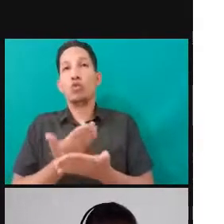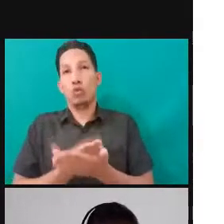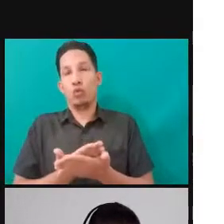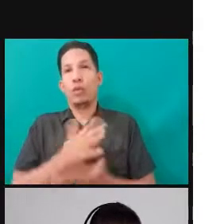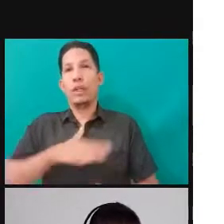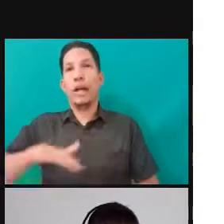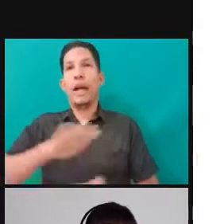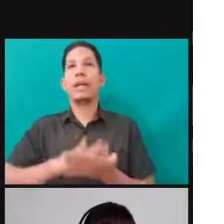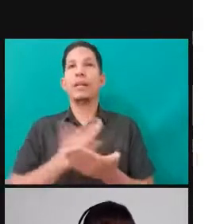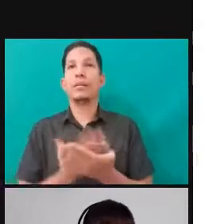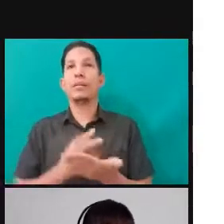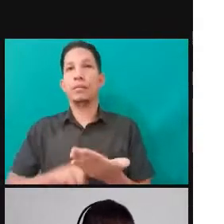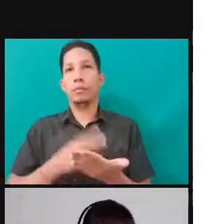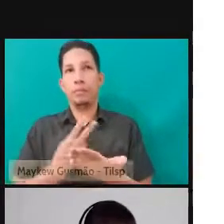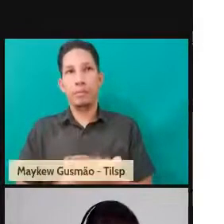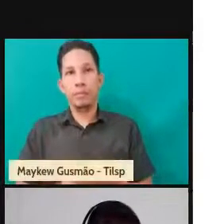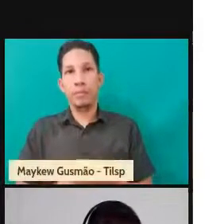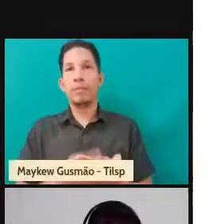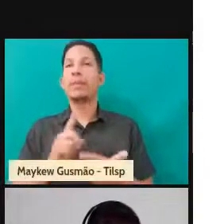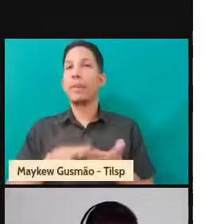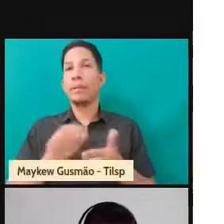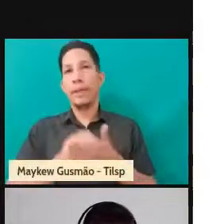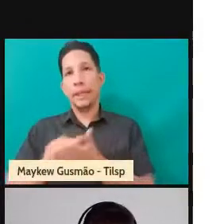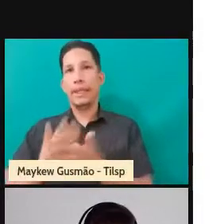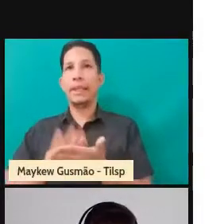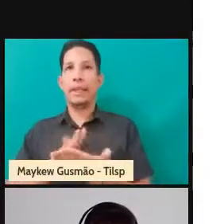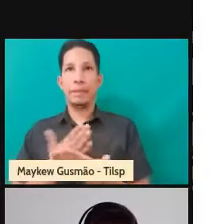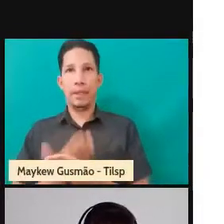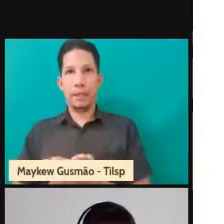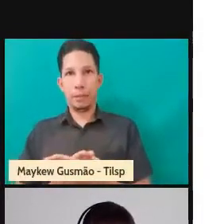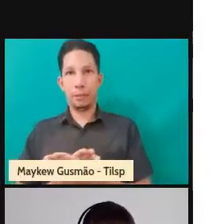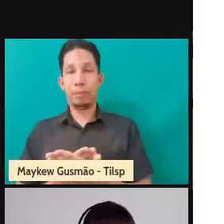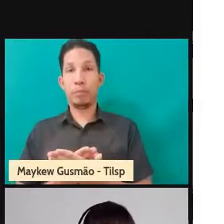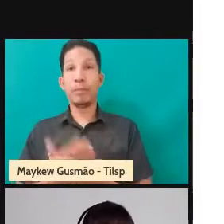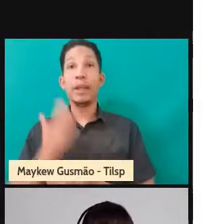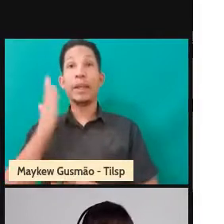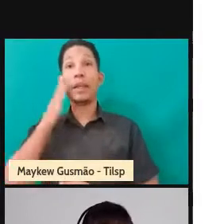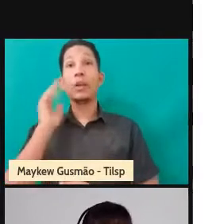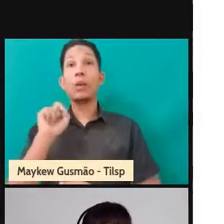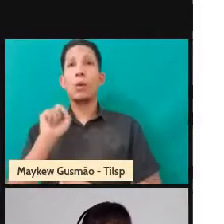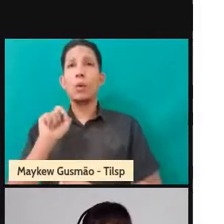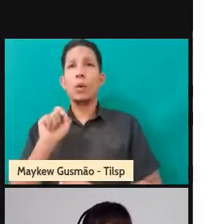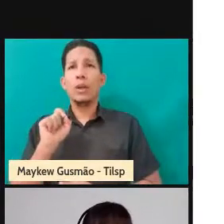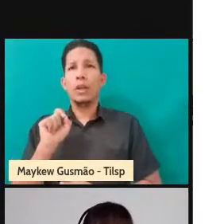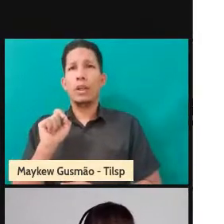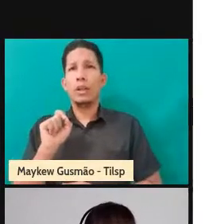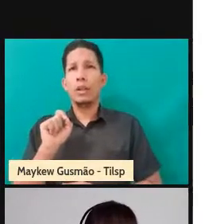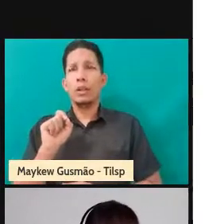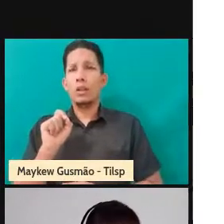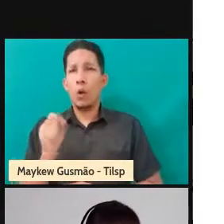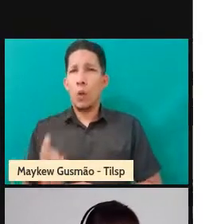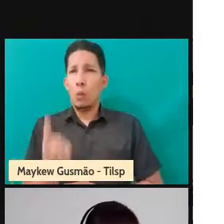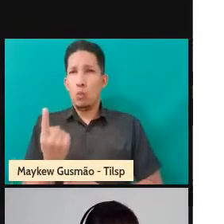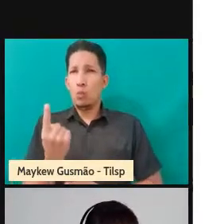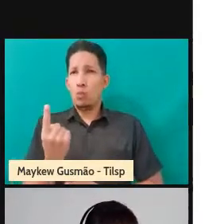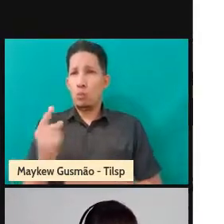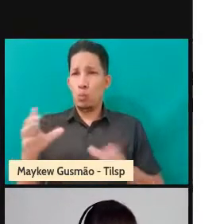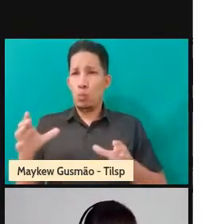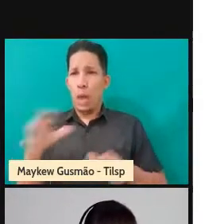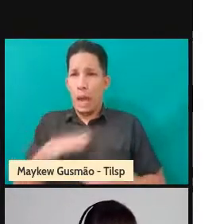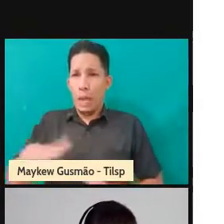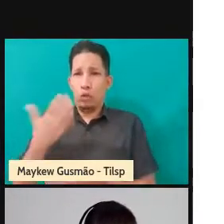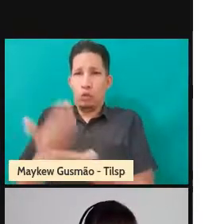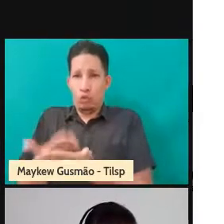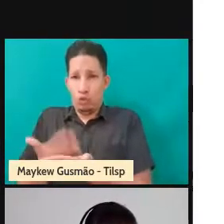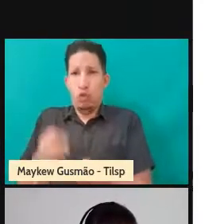sobre tradução e sobre guia à interpretação. Entendendo que não tem um único campo de estudo que possa falar da